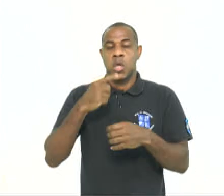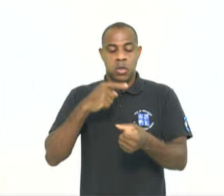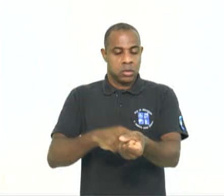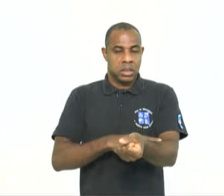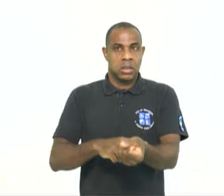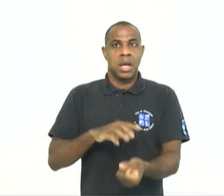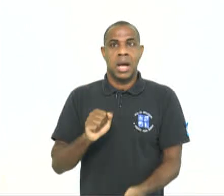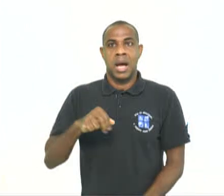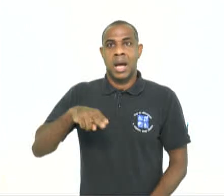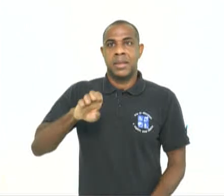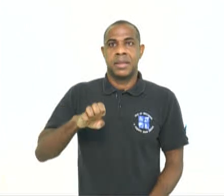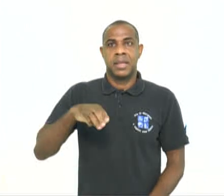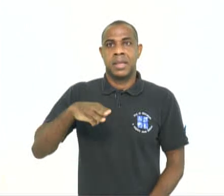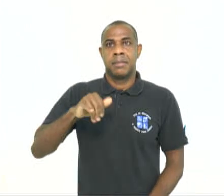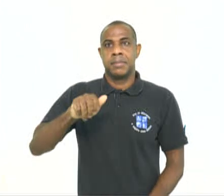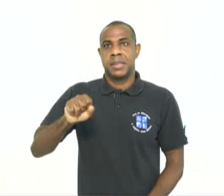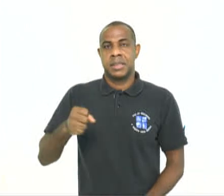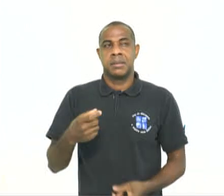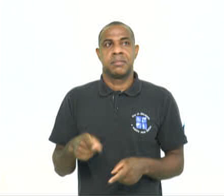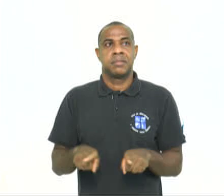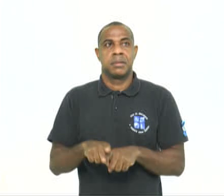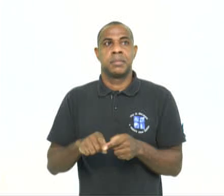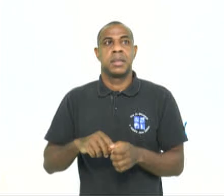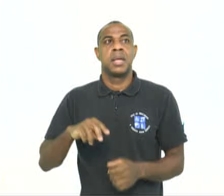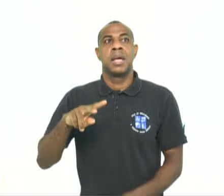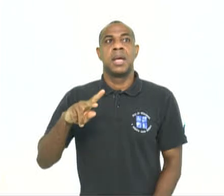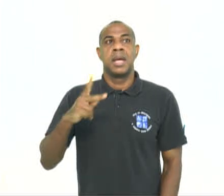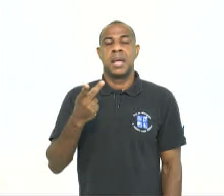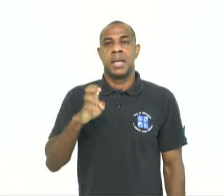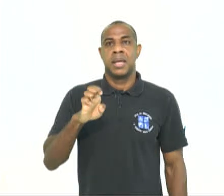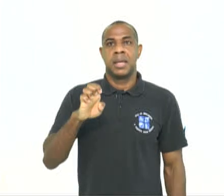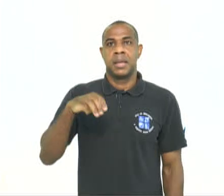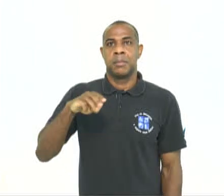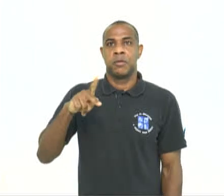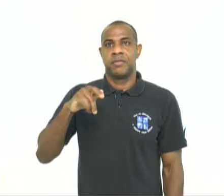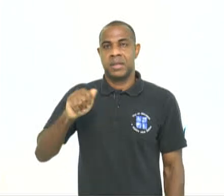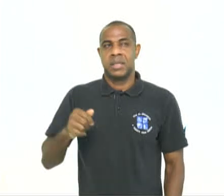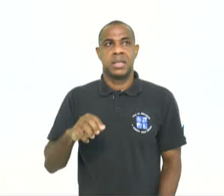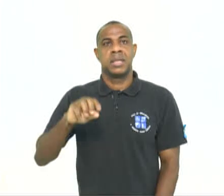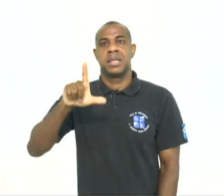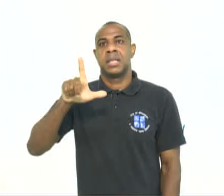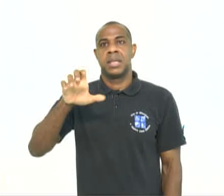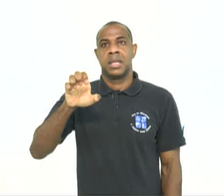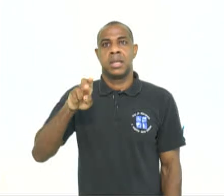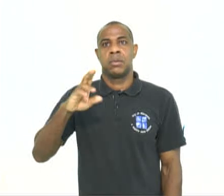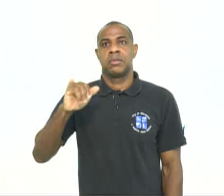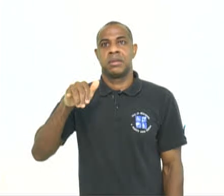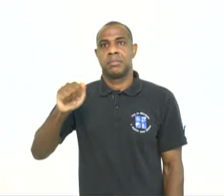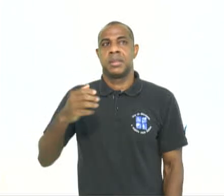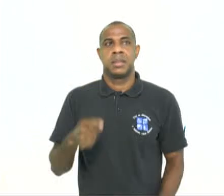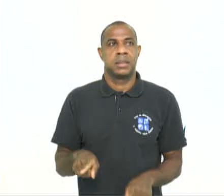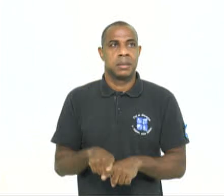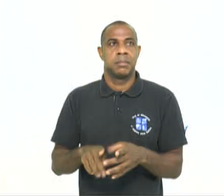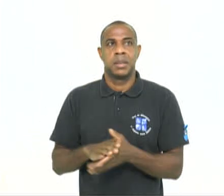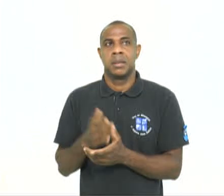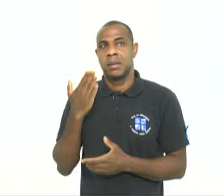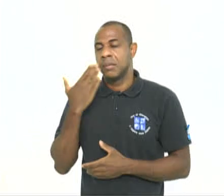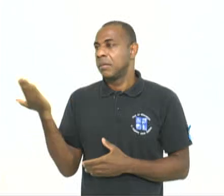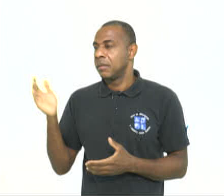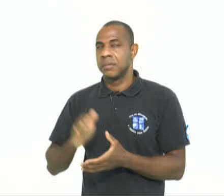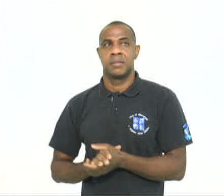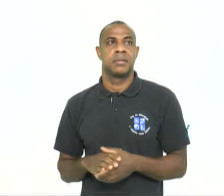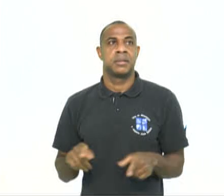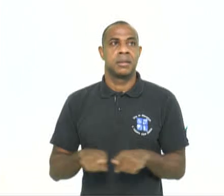anemias, aquele grupo que eu falei para vocês, anemias, a hemofilia e a leucemia, são as principais delas. A anemia pode ser carencial